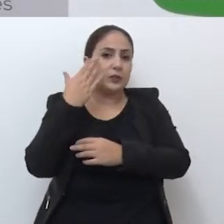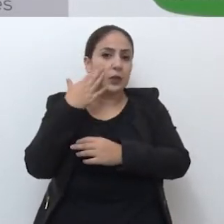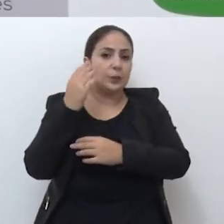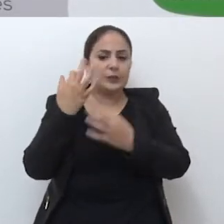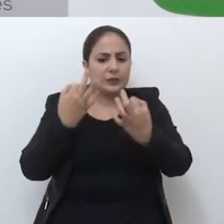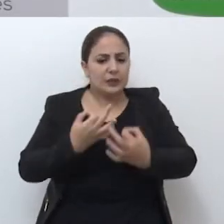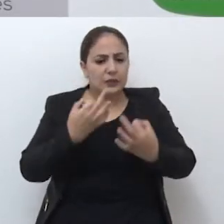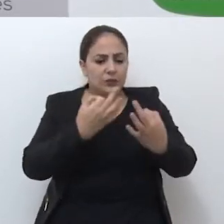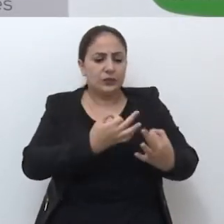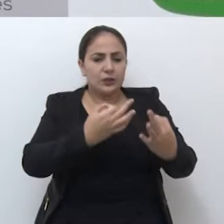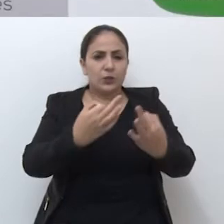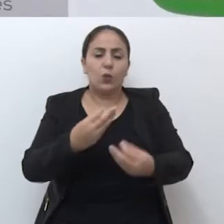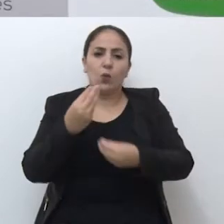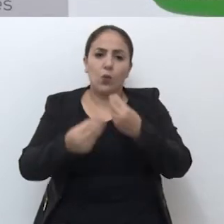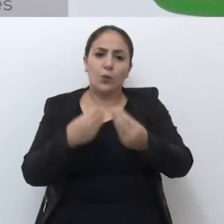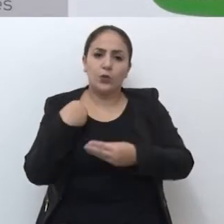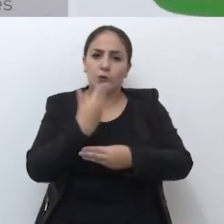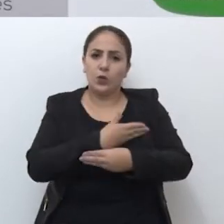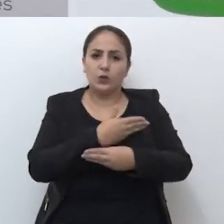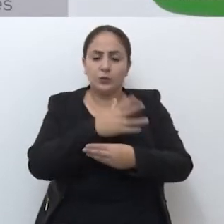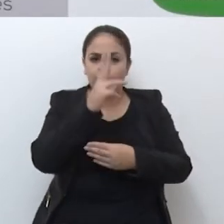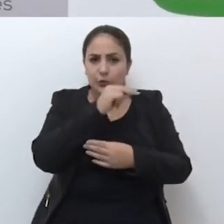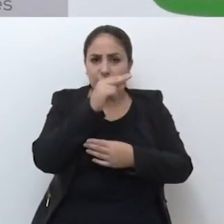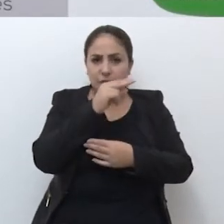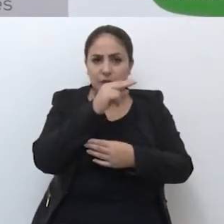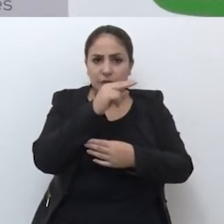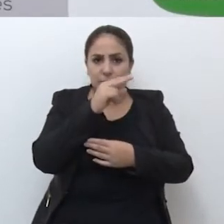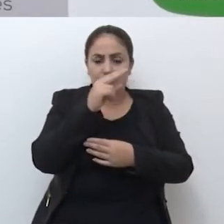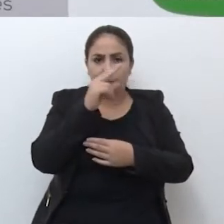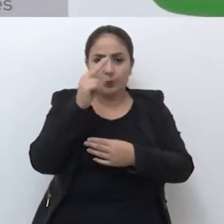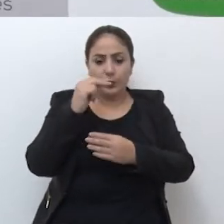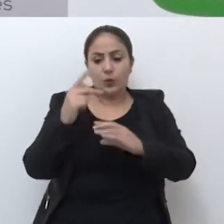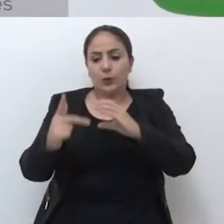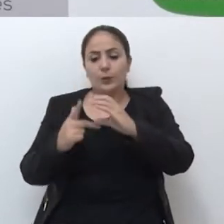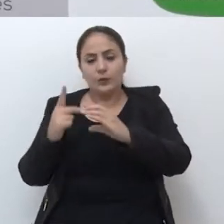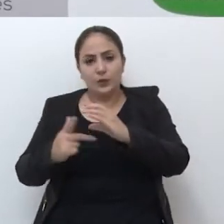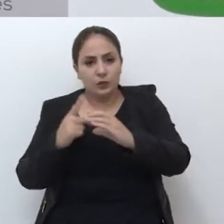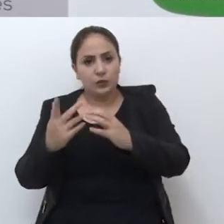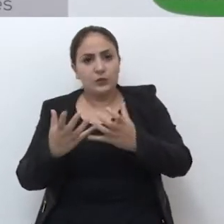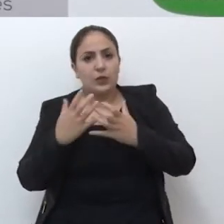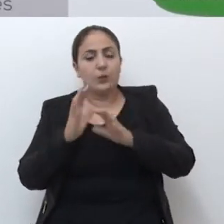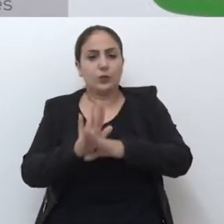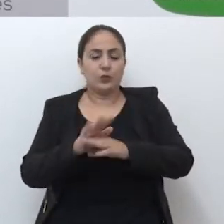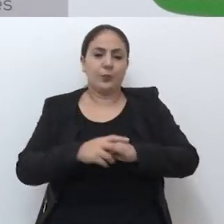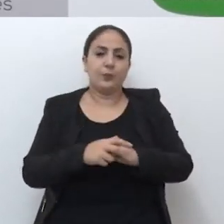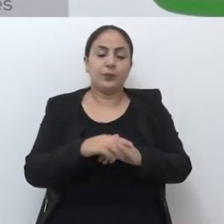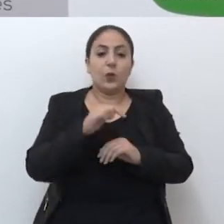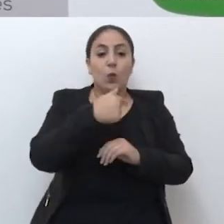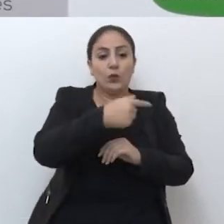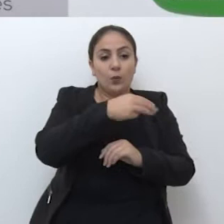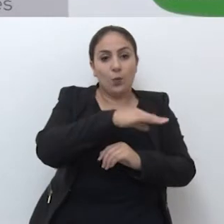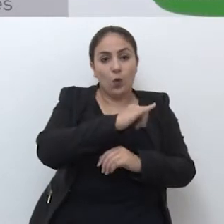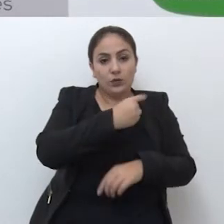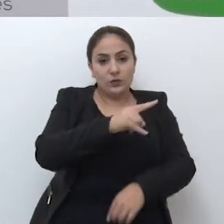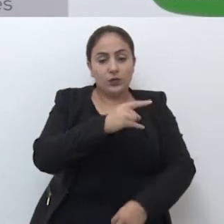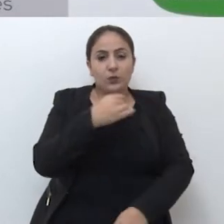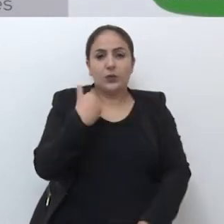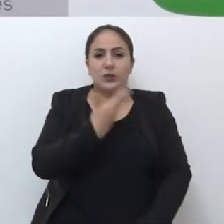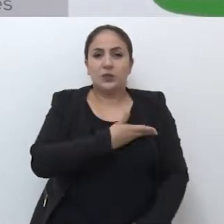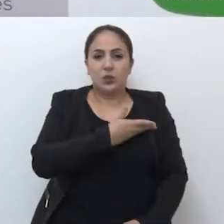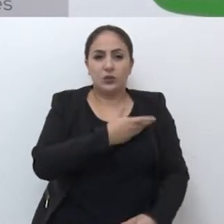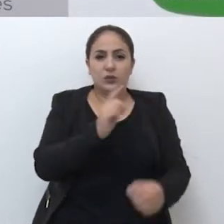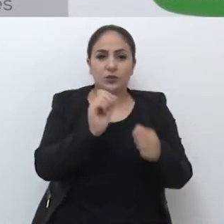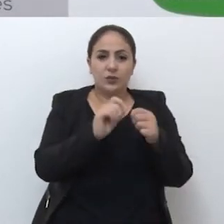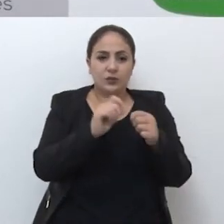para que a gente saiba exatamente de que forma que nós, como Poder Público, como Câmara de Vereadores, possamos ajudar. E outra que é uma moção que a